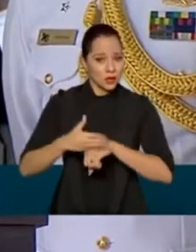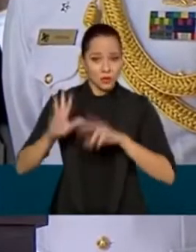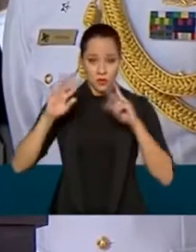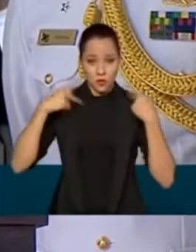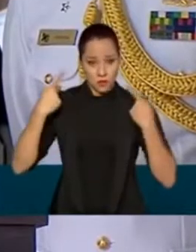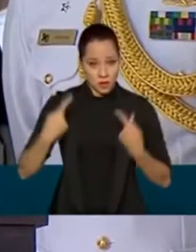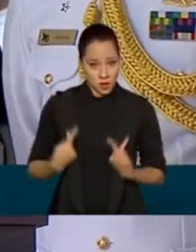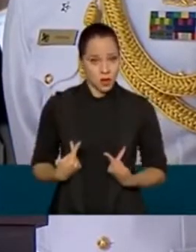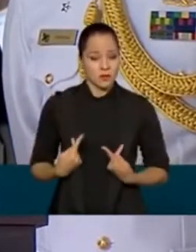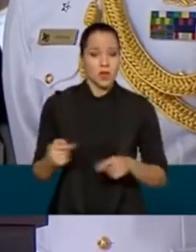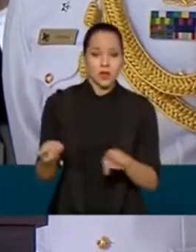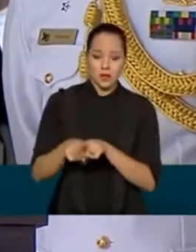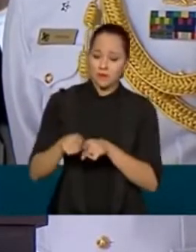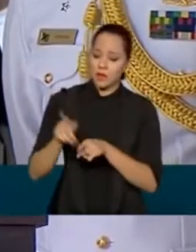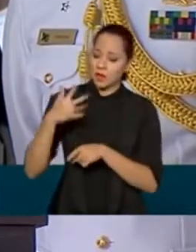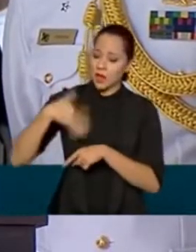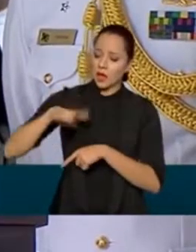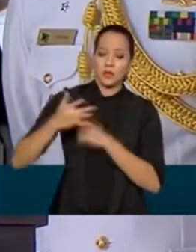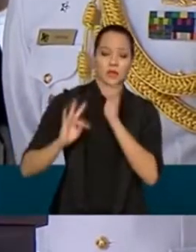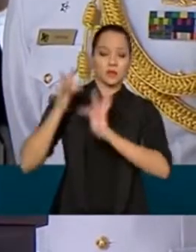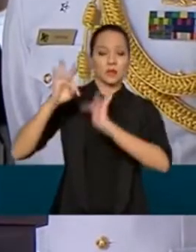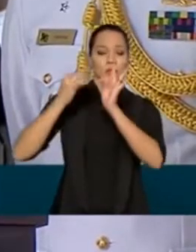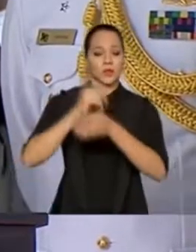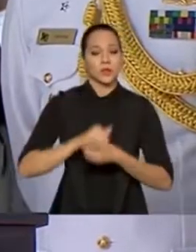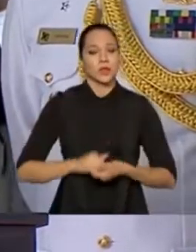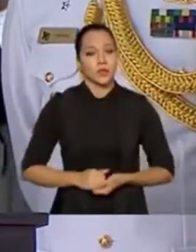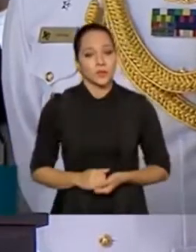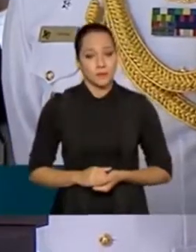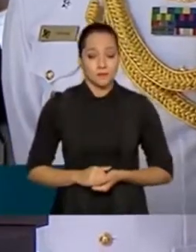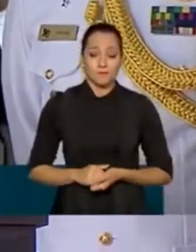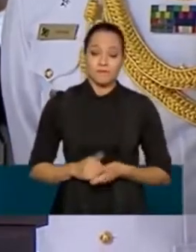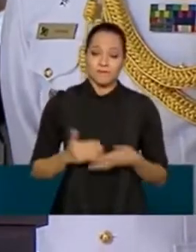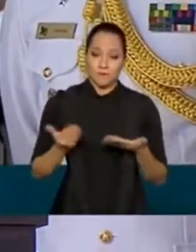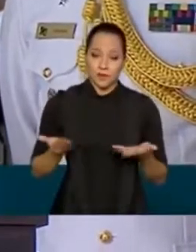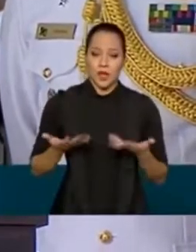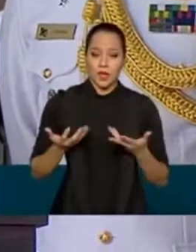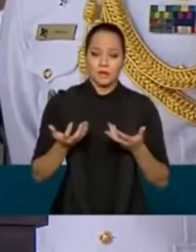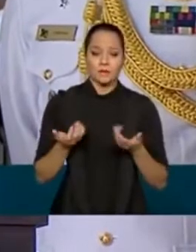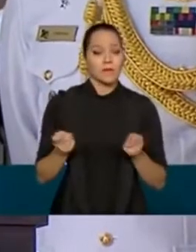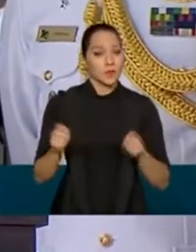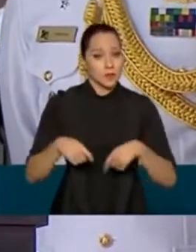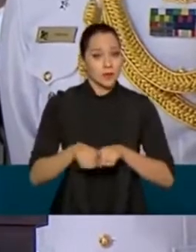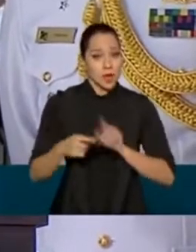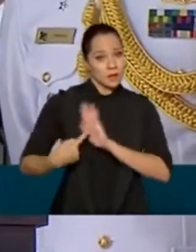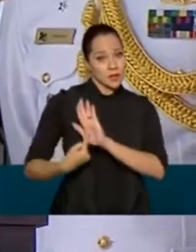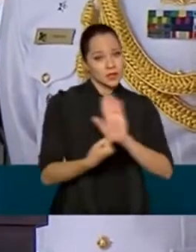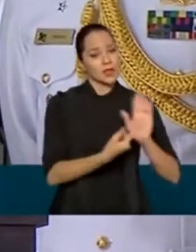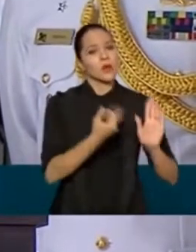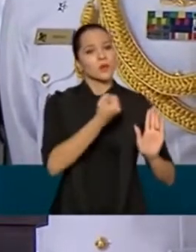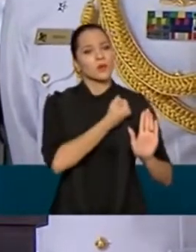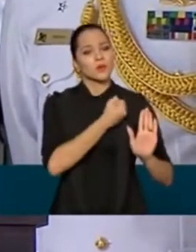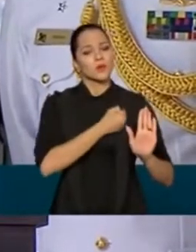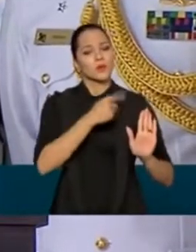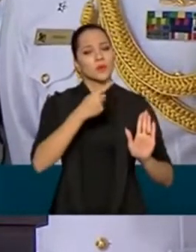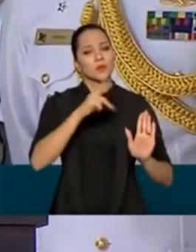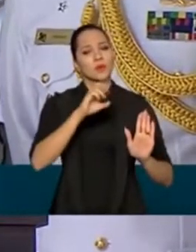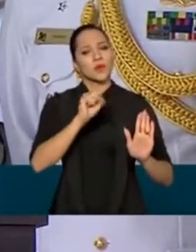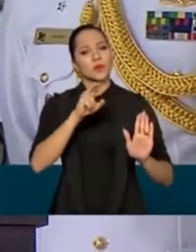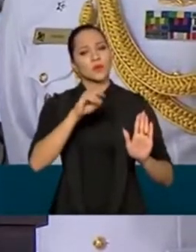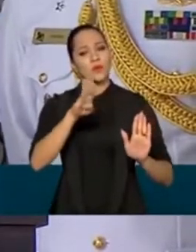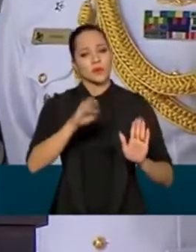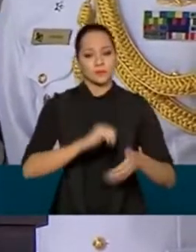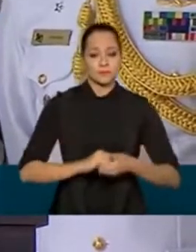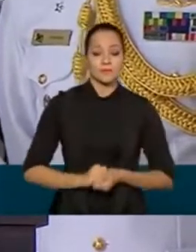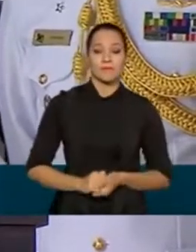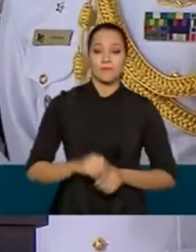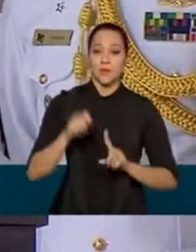humanística como tecnológica. Permitam-me apresentar alguns números do PROSUB.